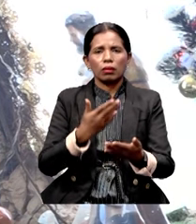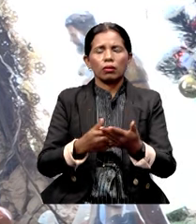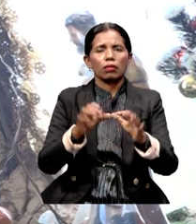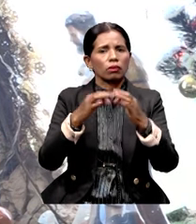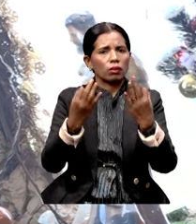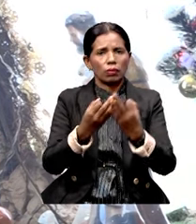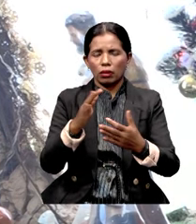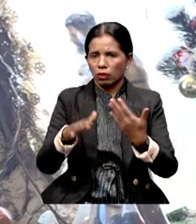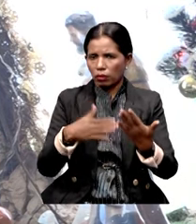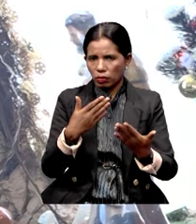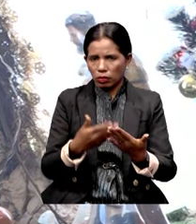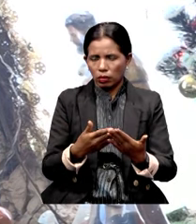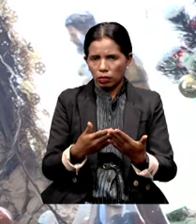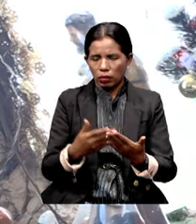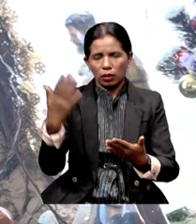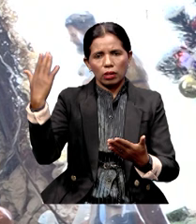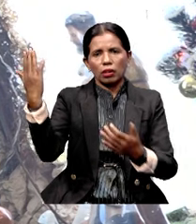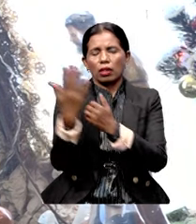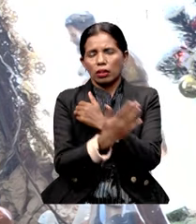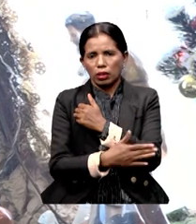hut-hut. E a raidoben,